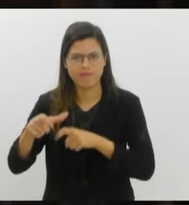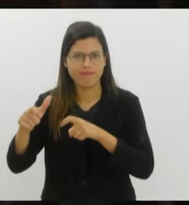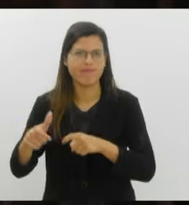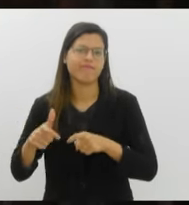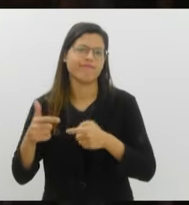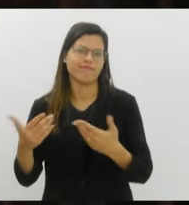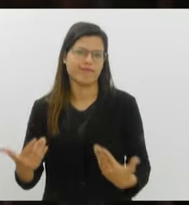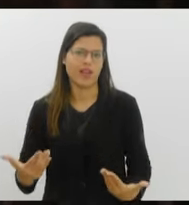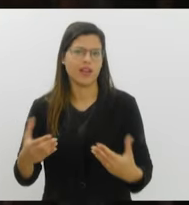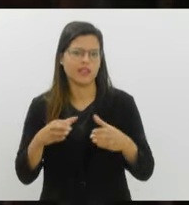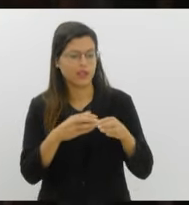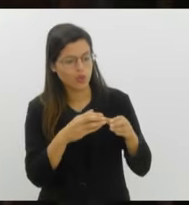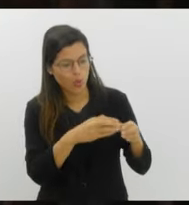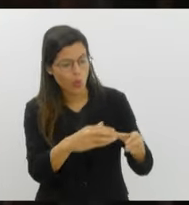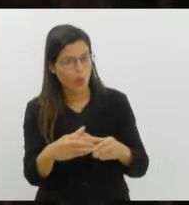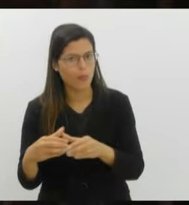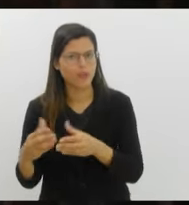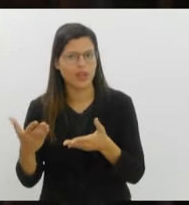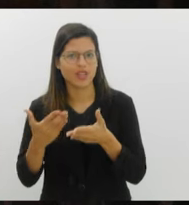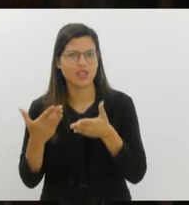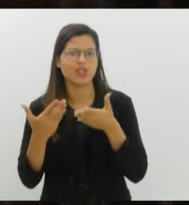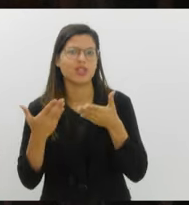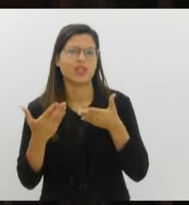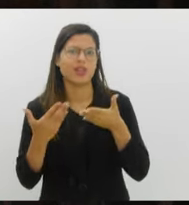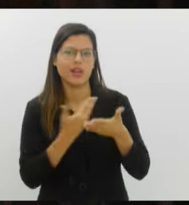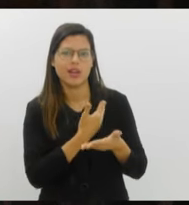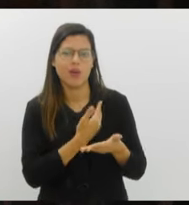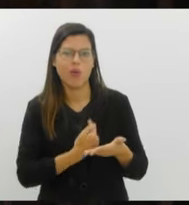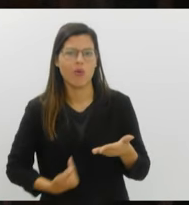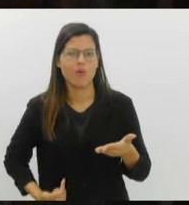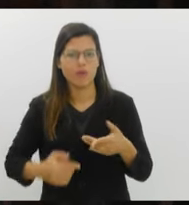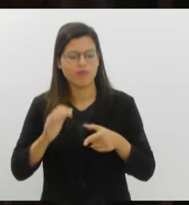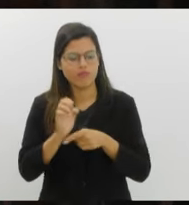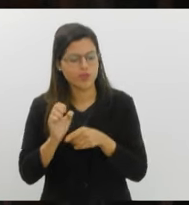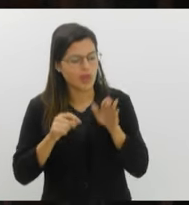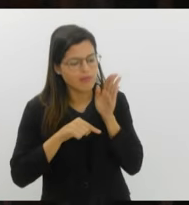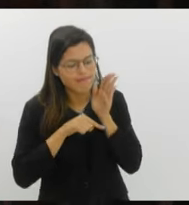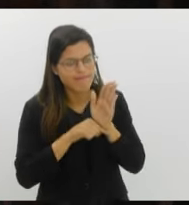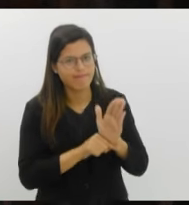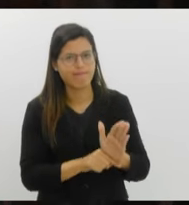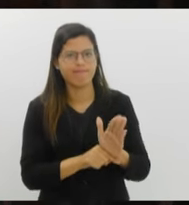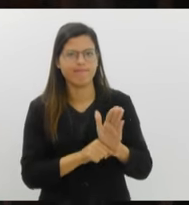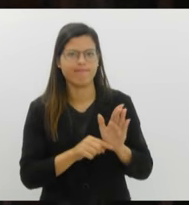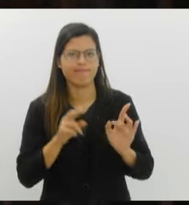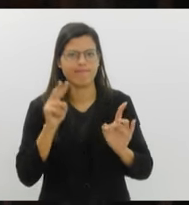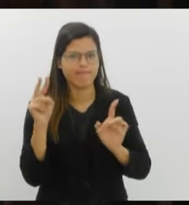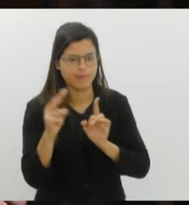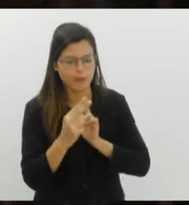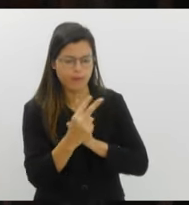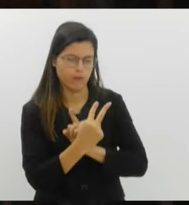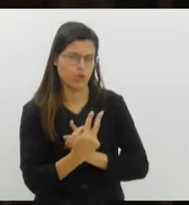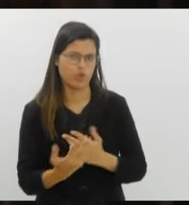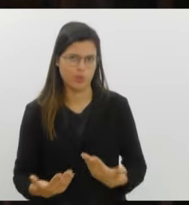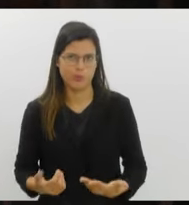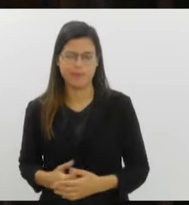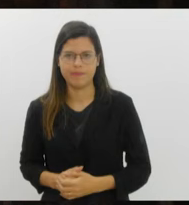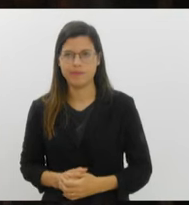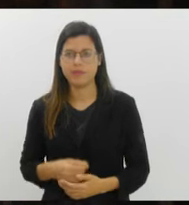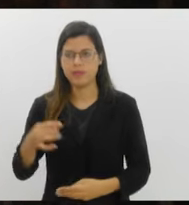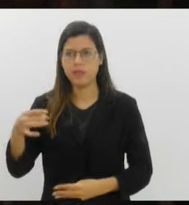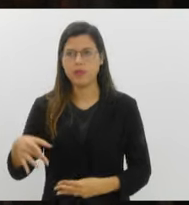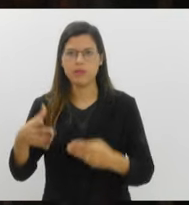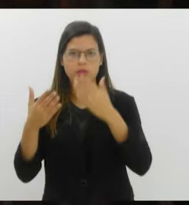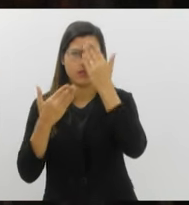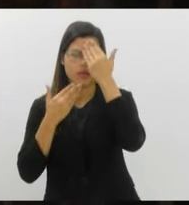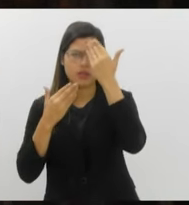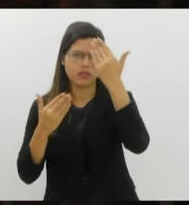está levando essa proximidade do governo do Estado para lá, ser visto, ser ouvido acima de tudo. E, por último, minha gratidão